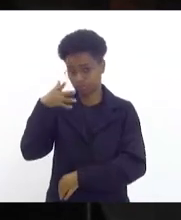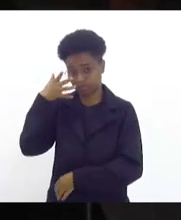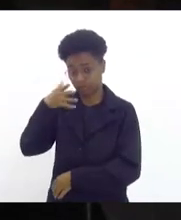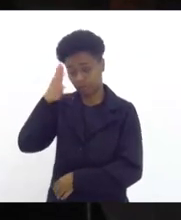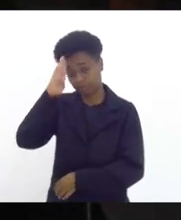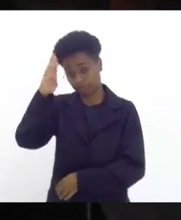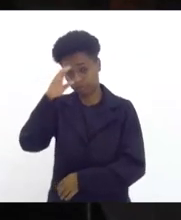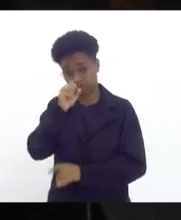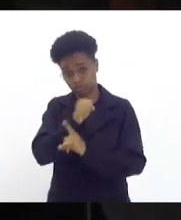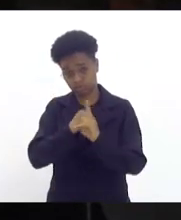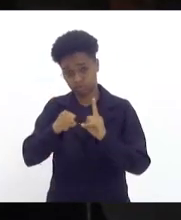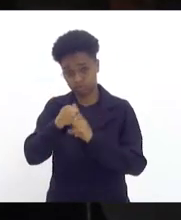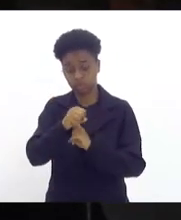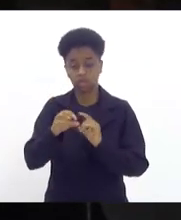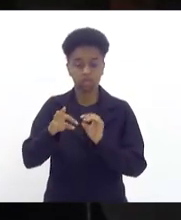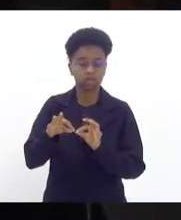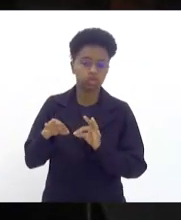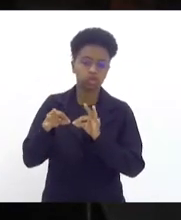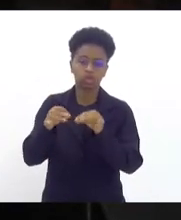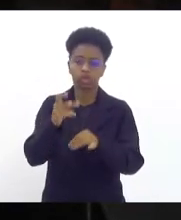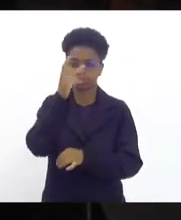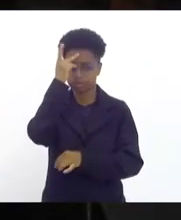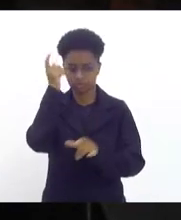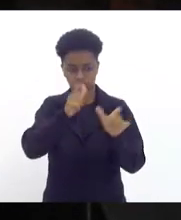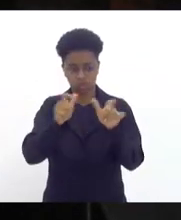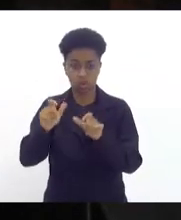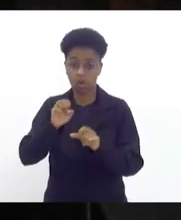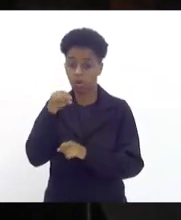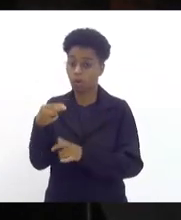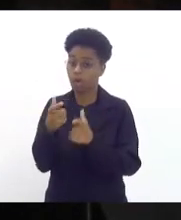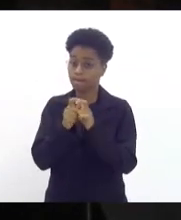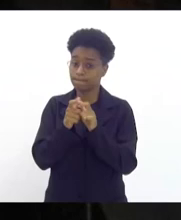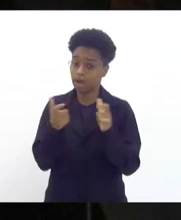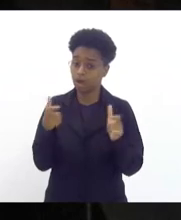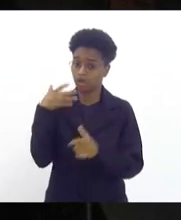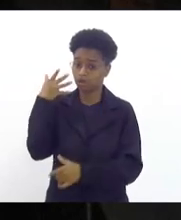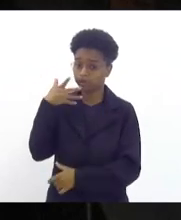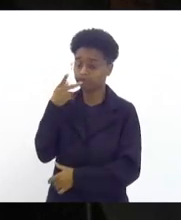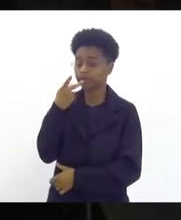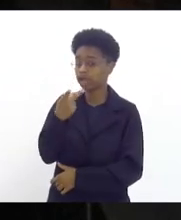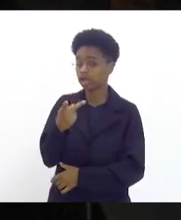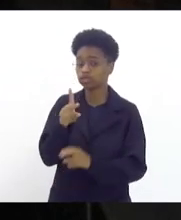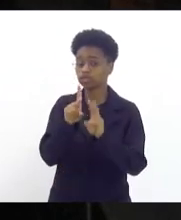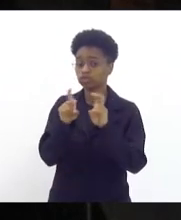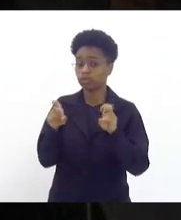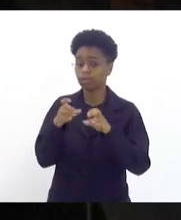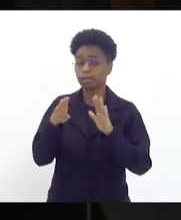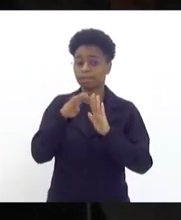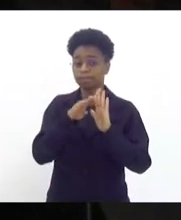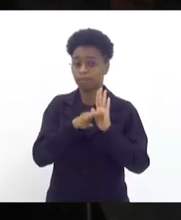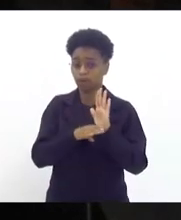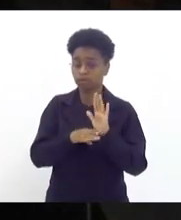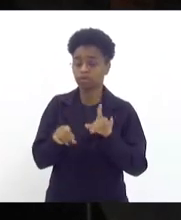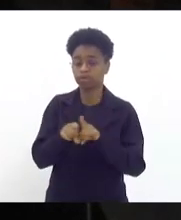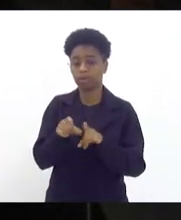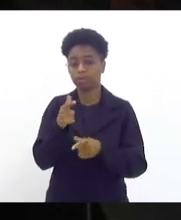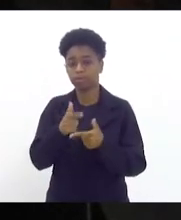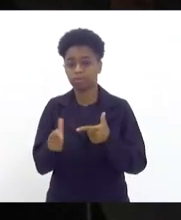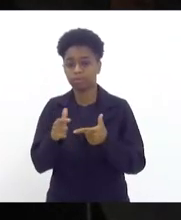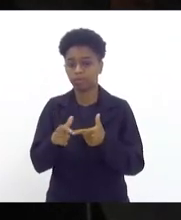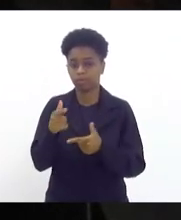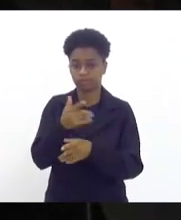a sociedade e todos eles ou A grande maioria dos discursos versaram sobre pautas e problemas municipais